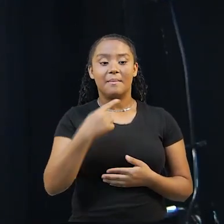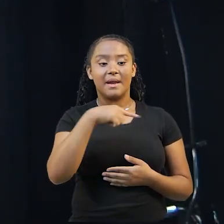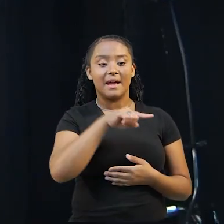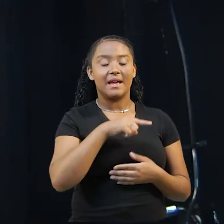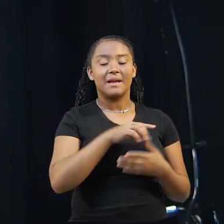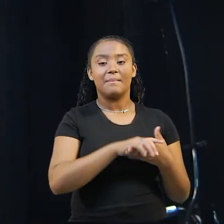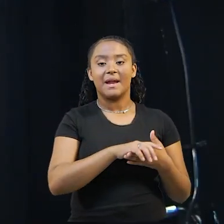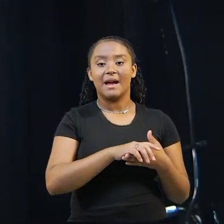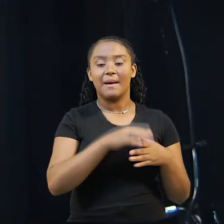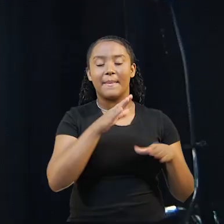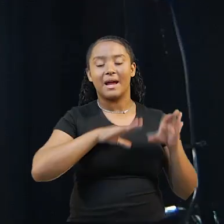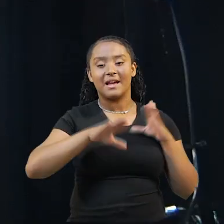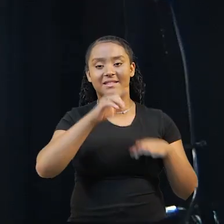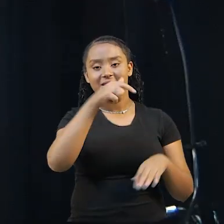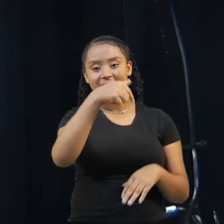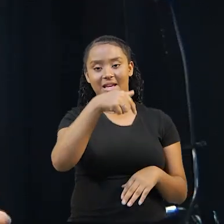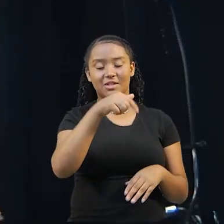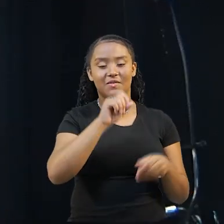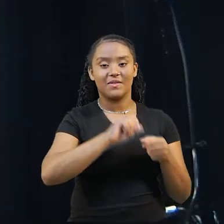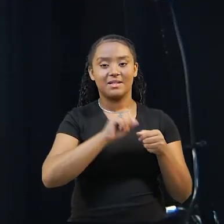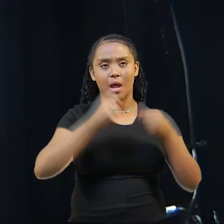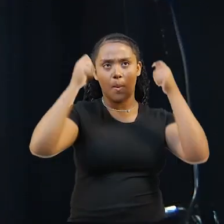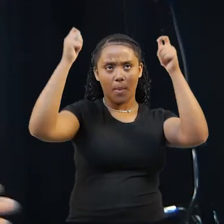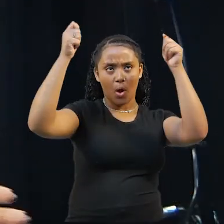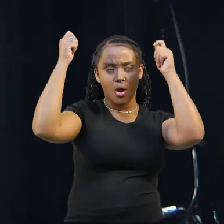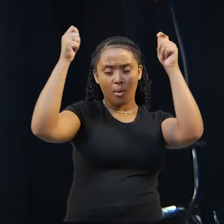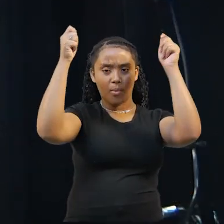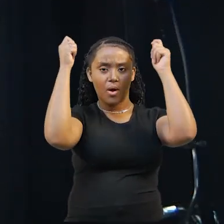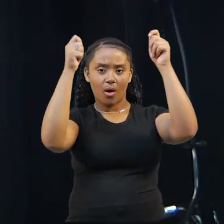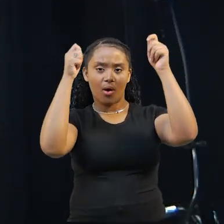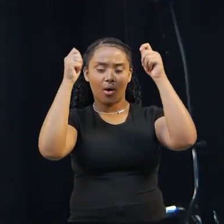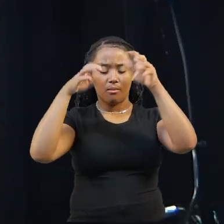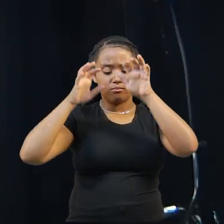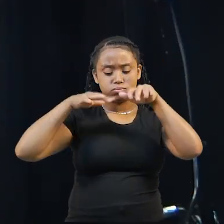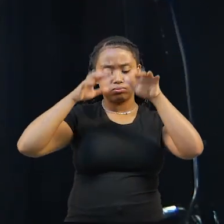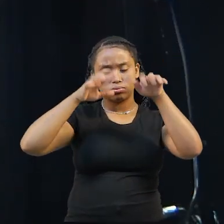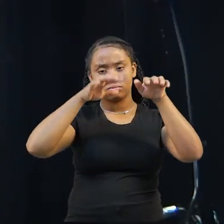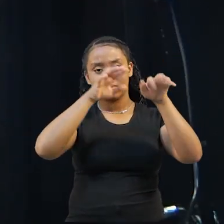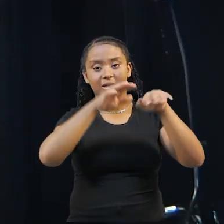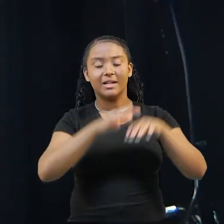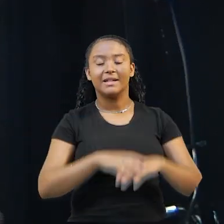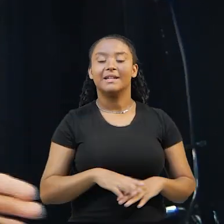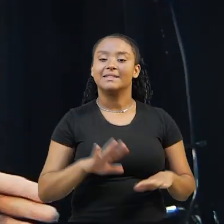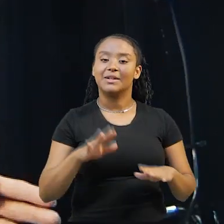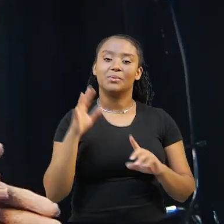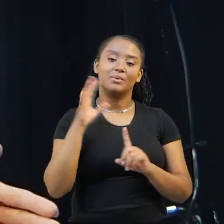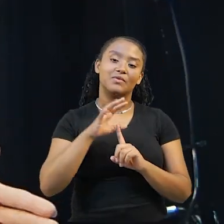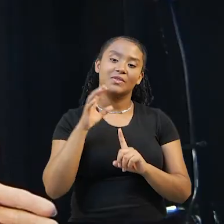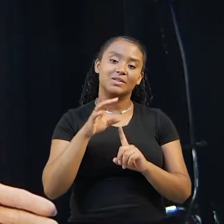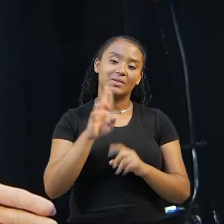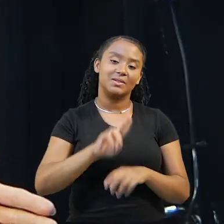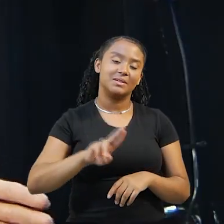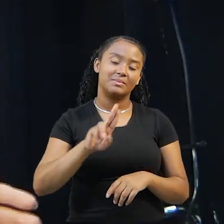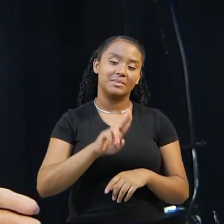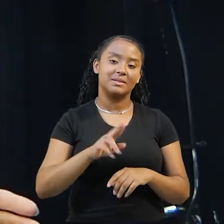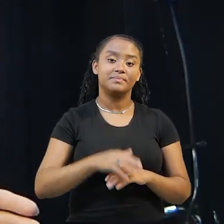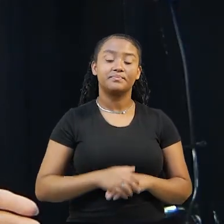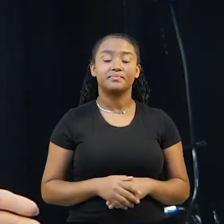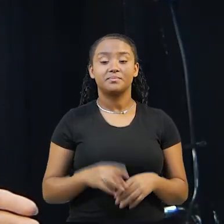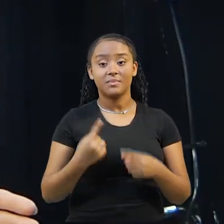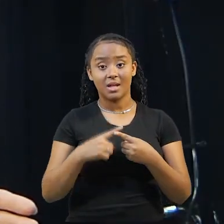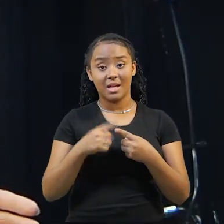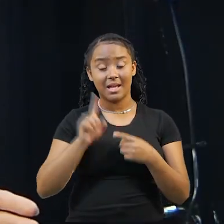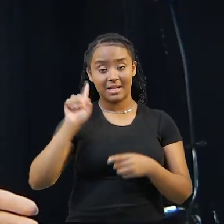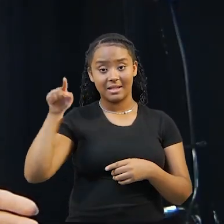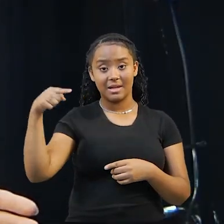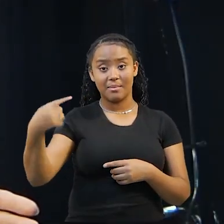7 fazer protesto. Então, isso também foi uma coisa que me direcionou na faculdade, porque logo em seguida já tinha uma